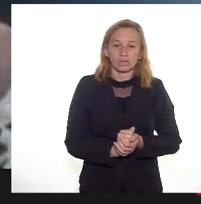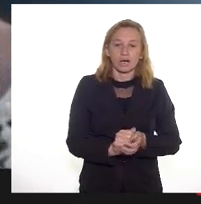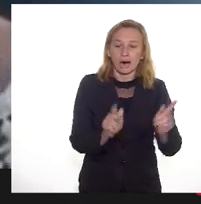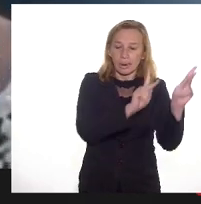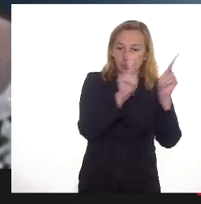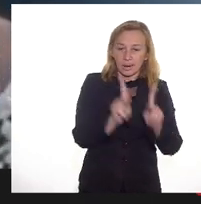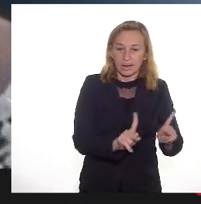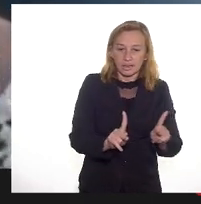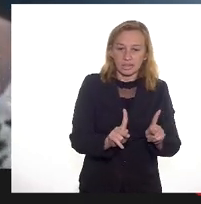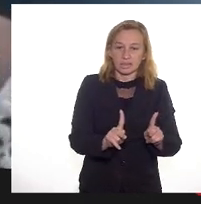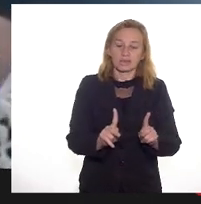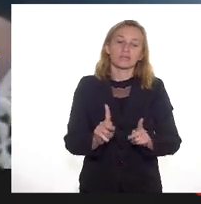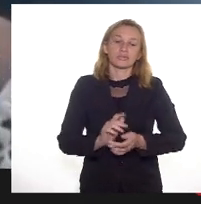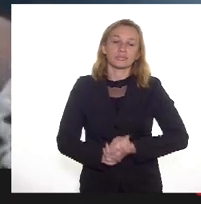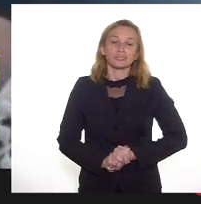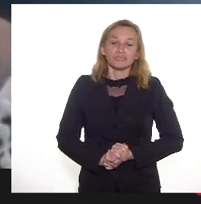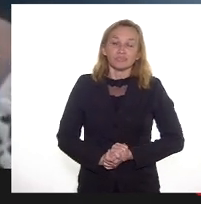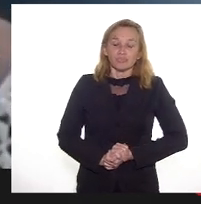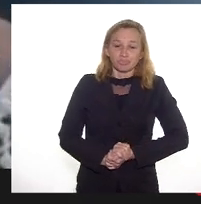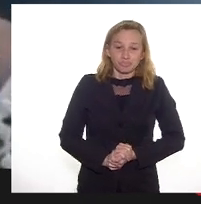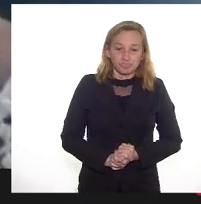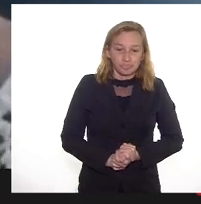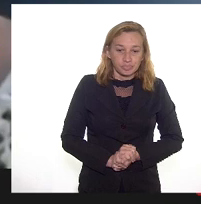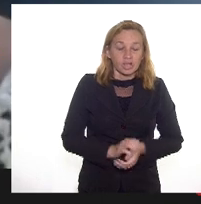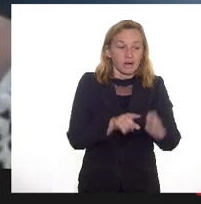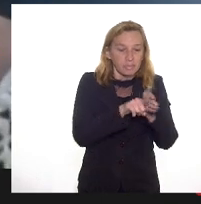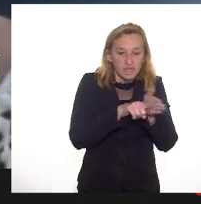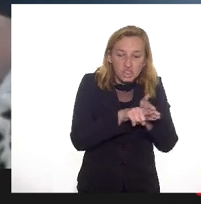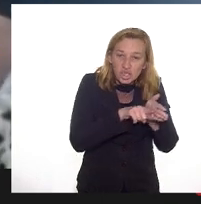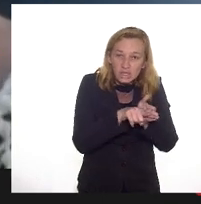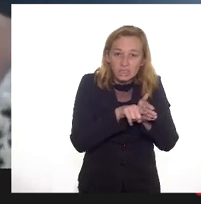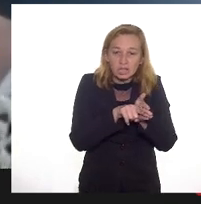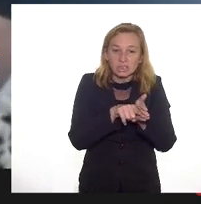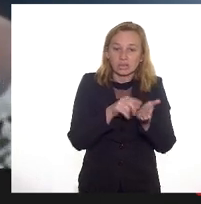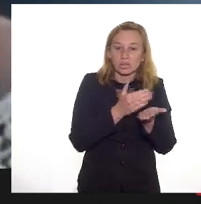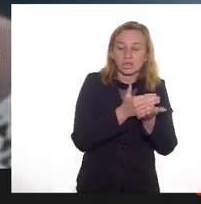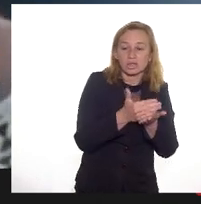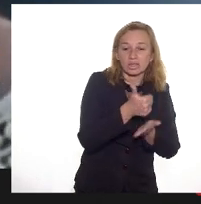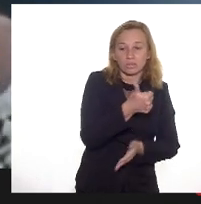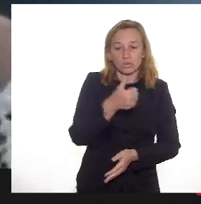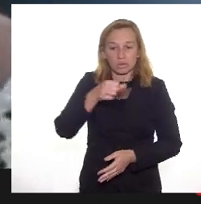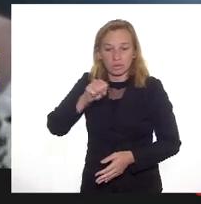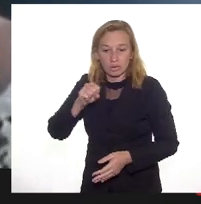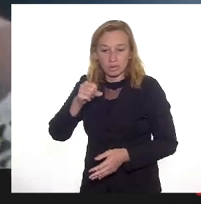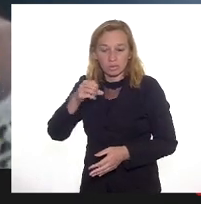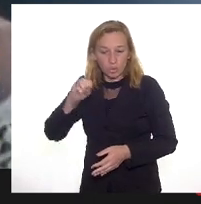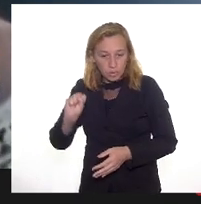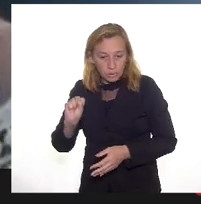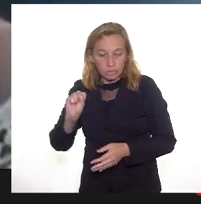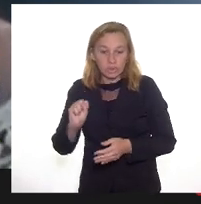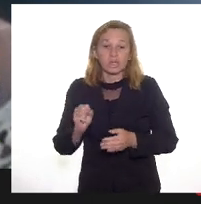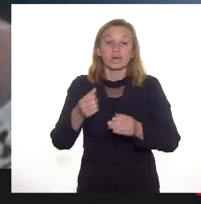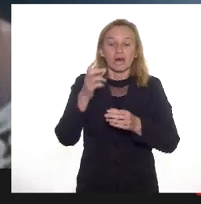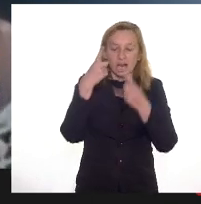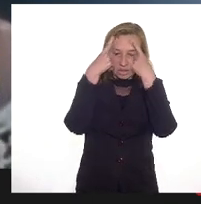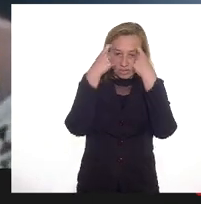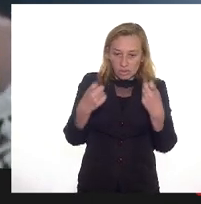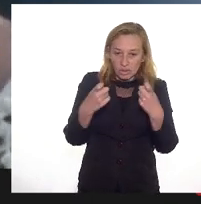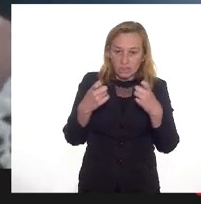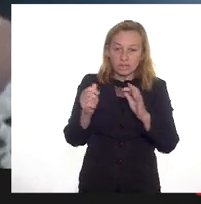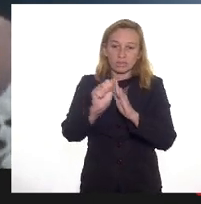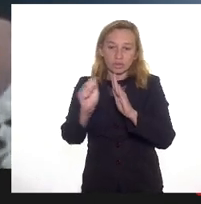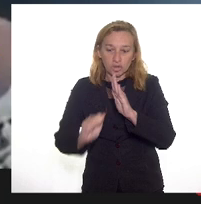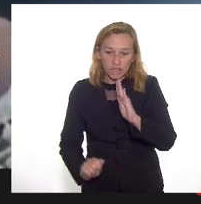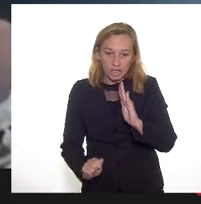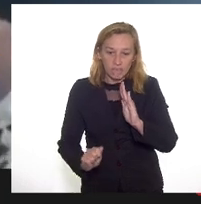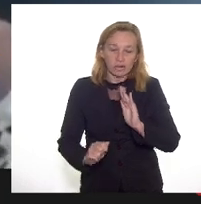social. As pesquisas que eu venho realizando desde 2008 me fazem concluir que as violências contra os terreiros,